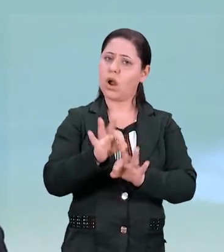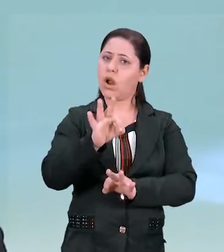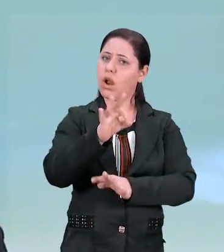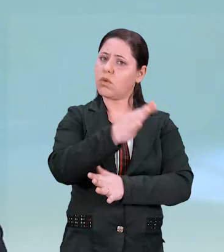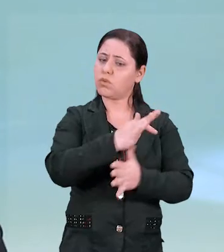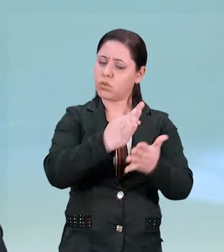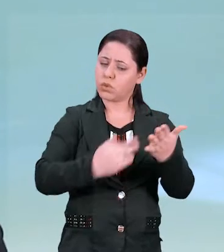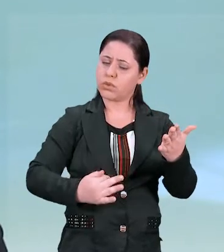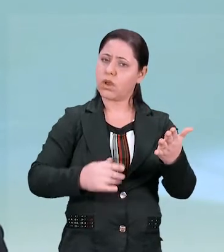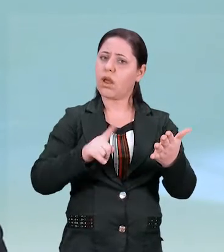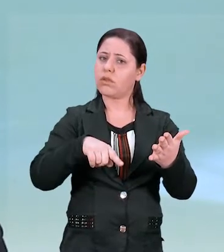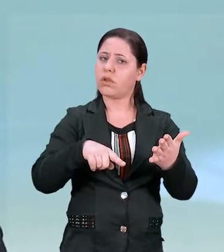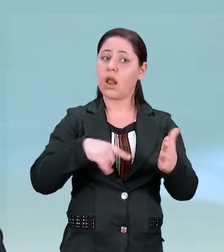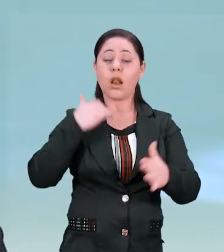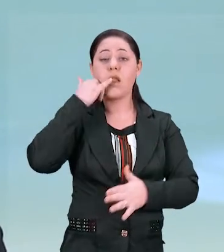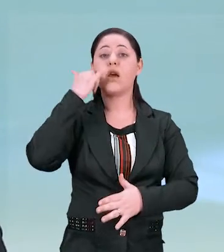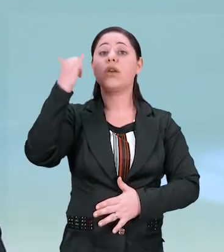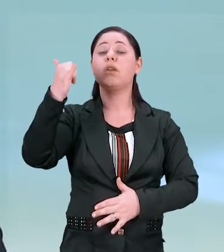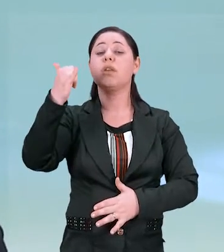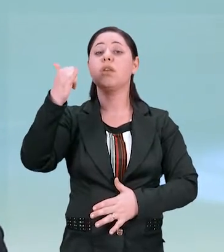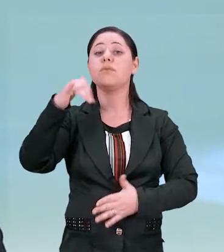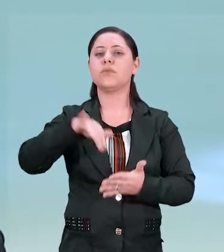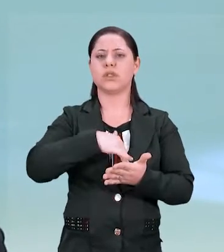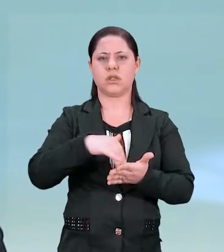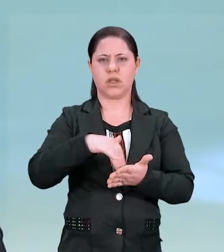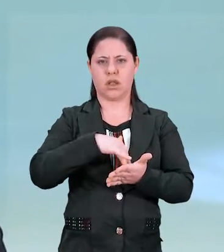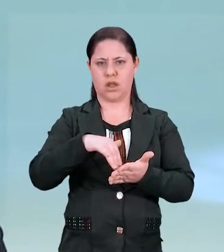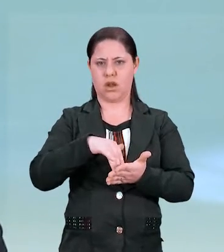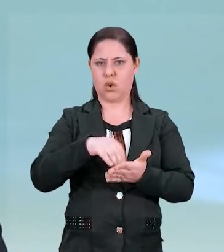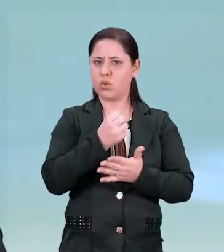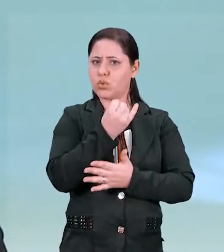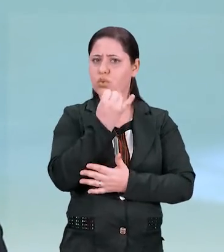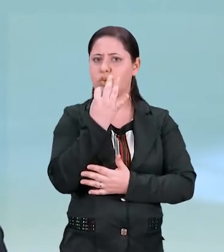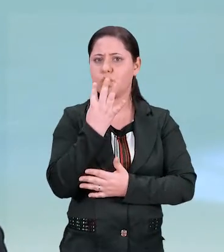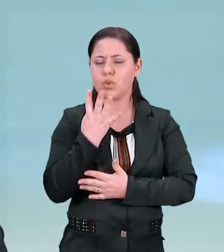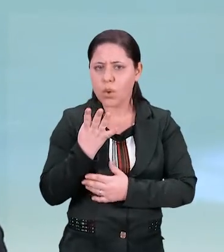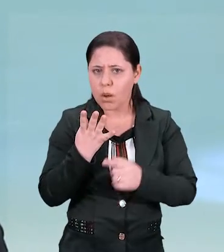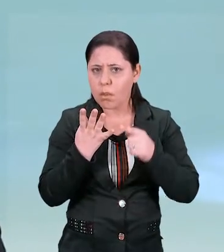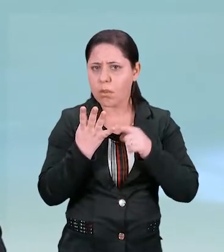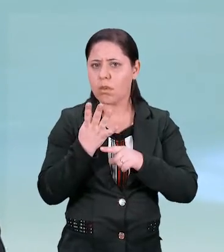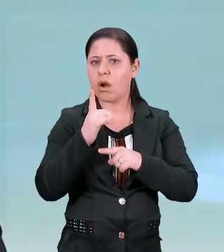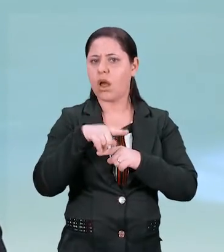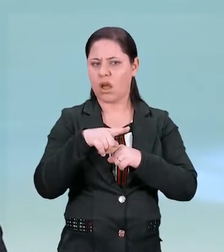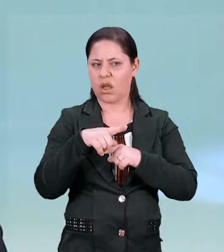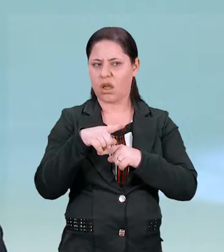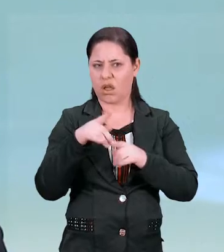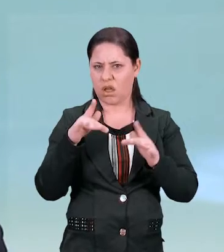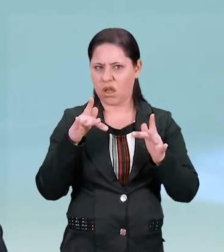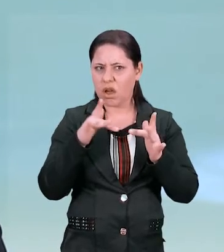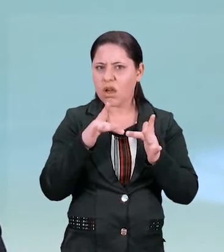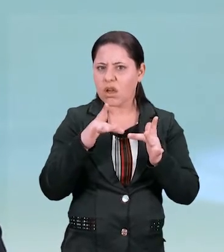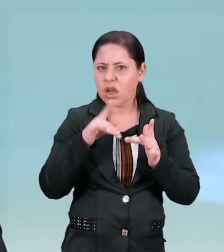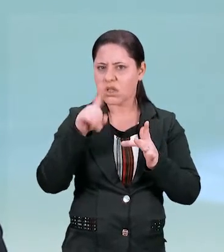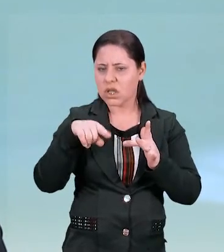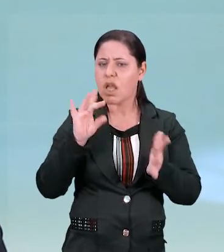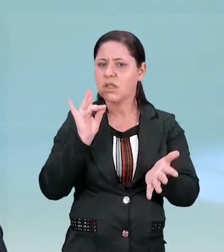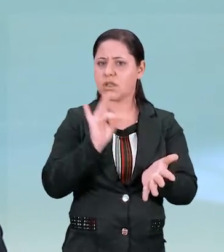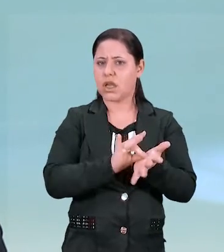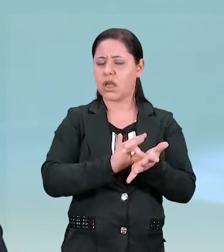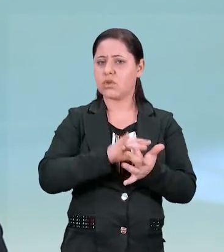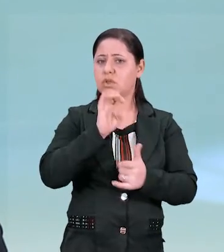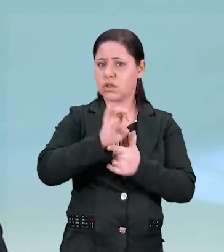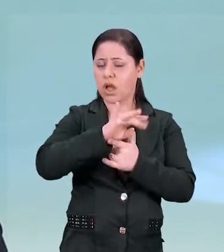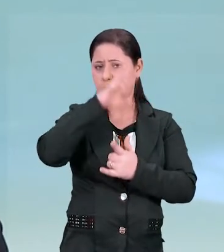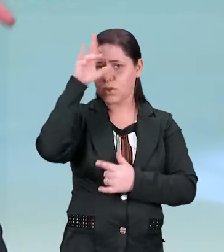eu liguei para o secretário, disse, secretário, esses números confere? Mato Grosso do Sul irá efetivamente